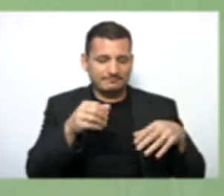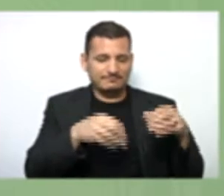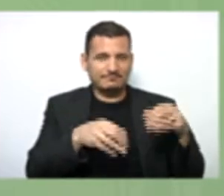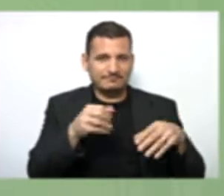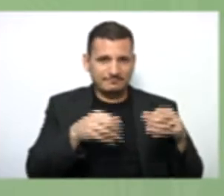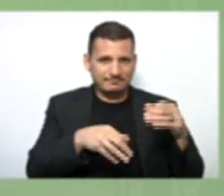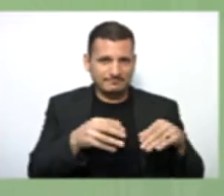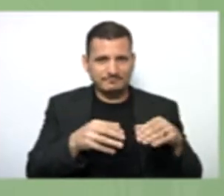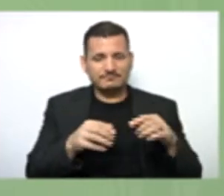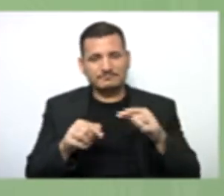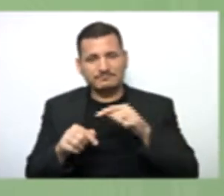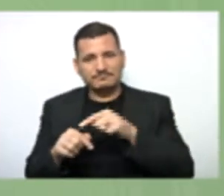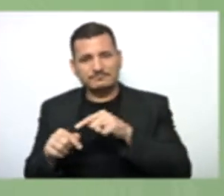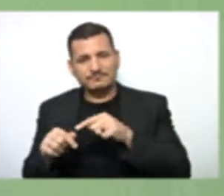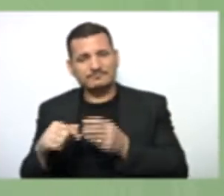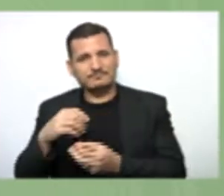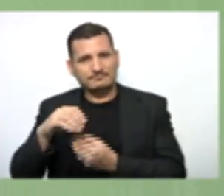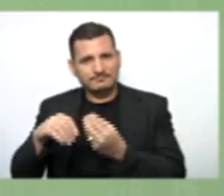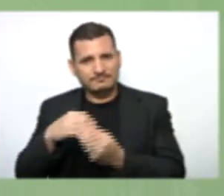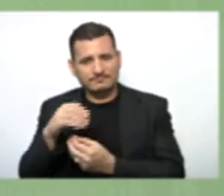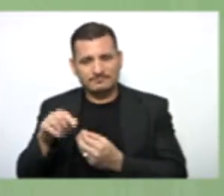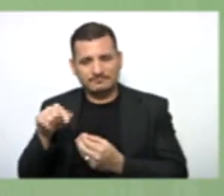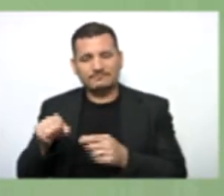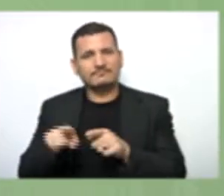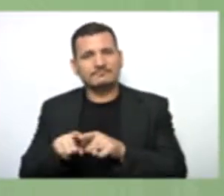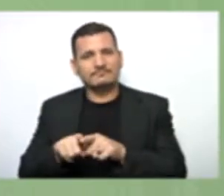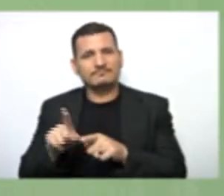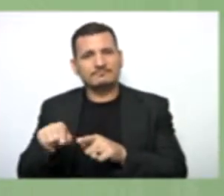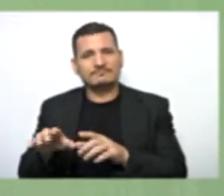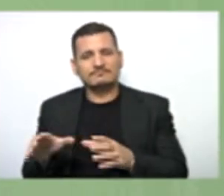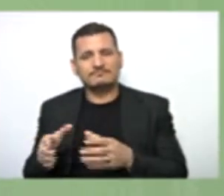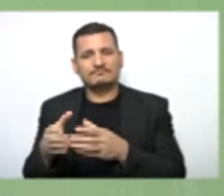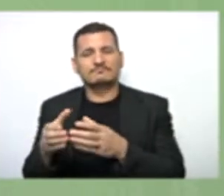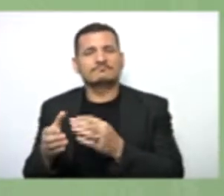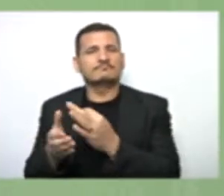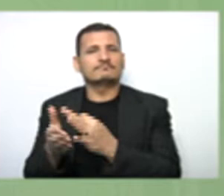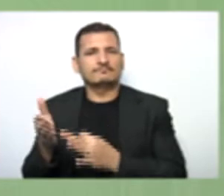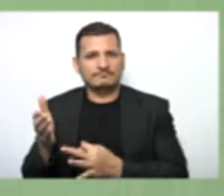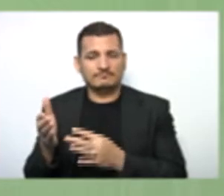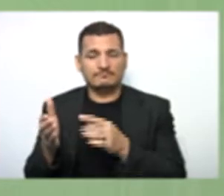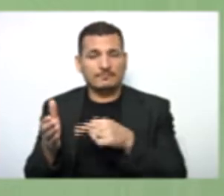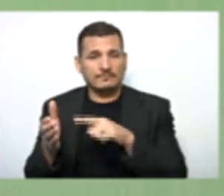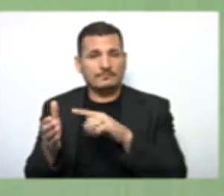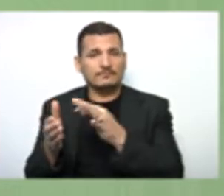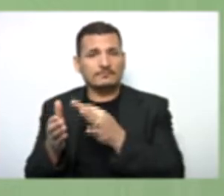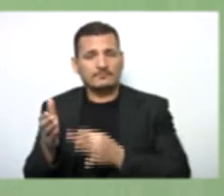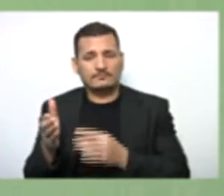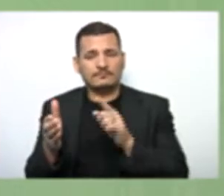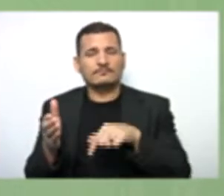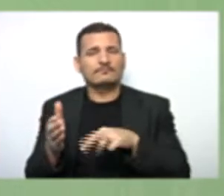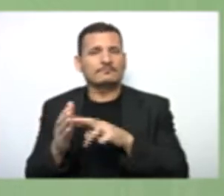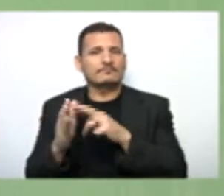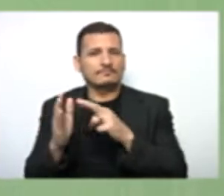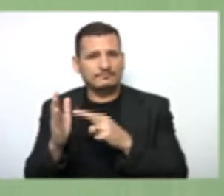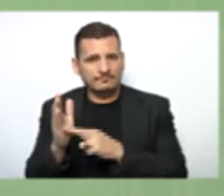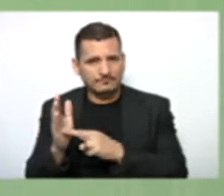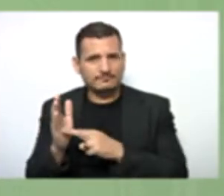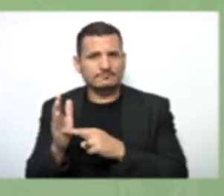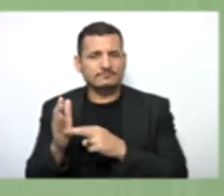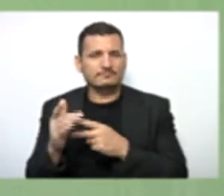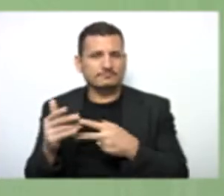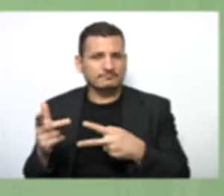Exatamente. A gente está falando aqui que os processos vão ser um conjunto de textos, ou seja, esses textos serão instruções, né, que serão trabalhadas.